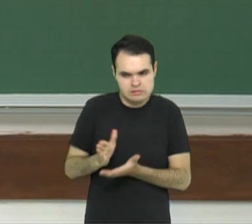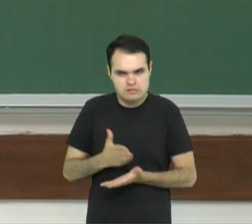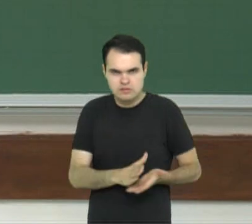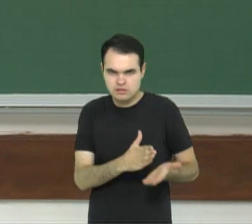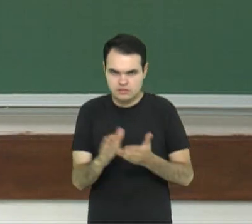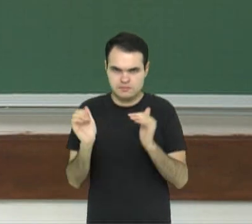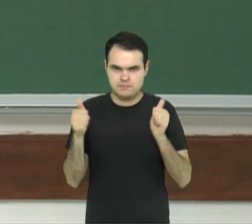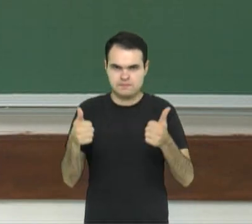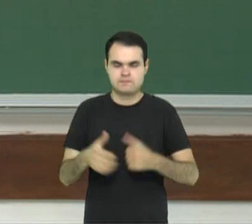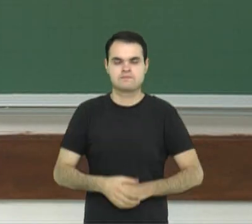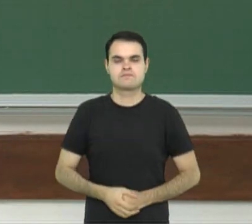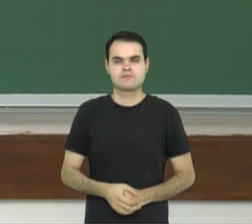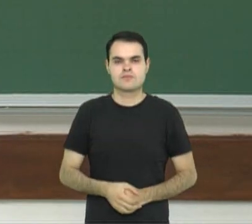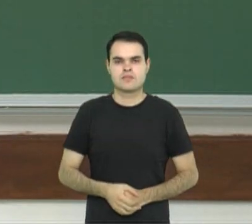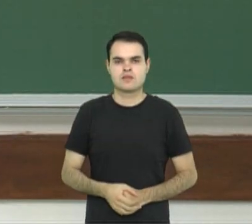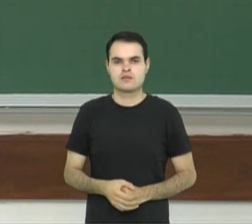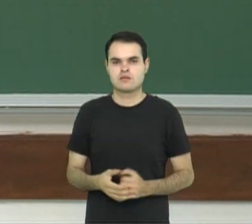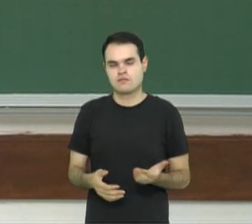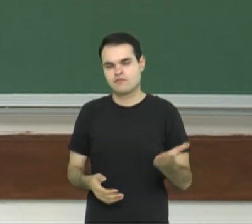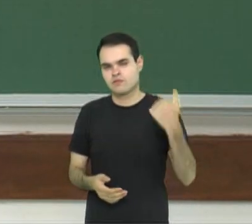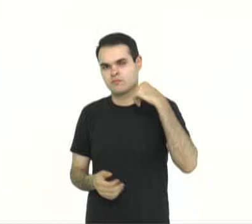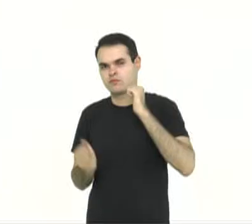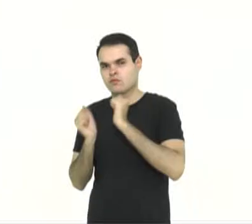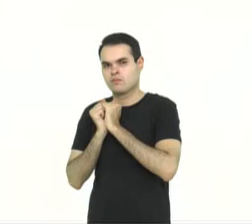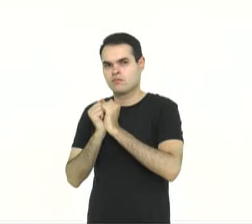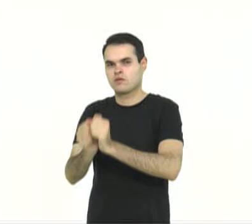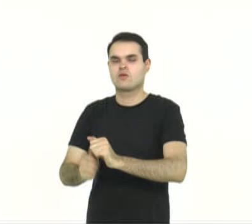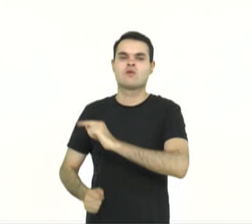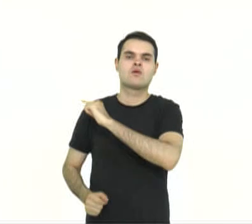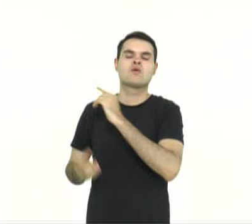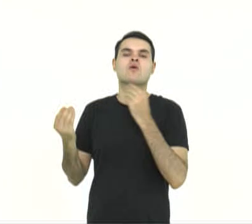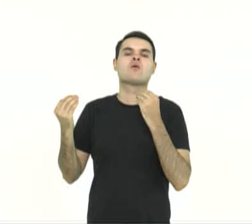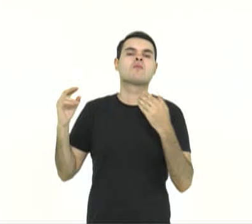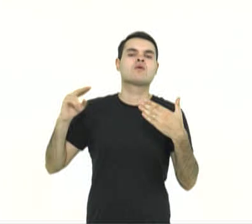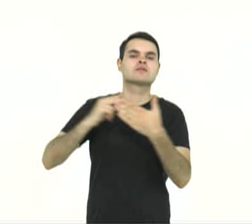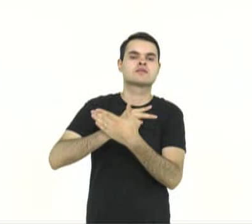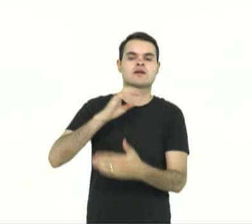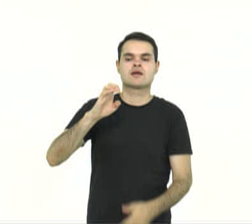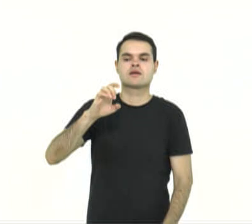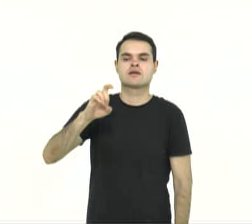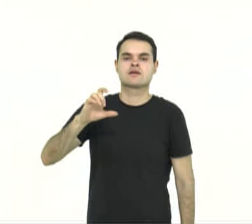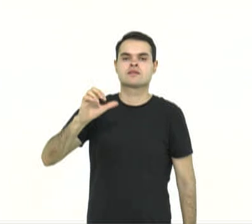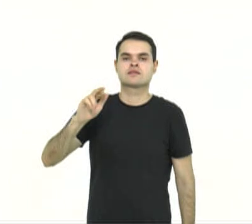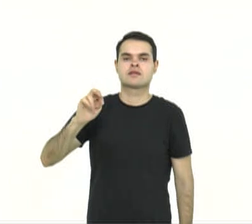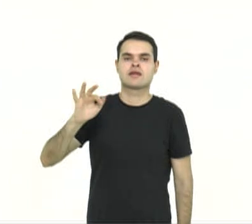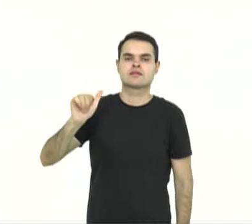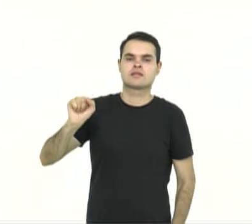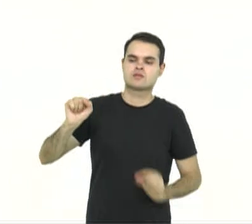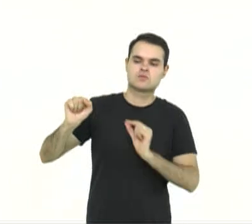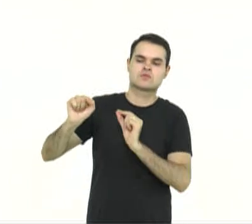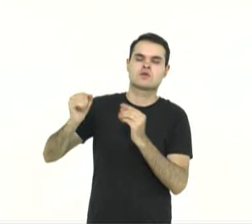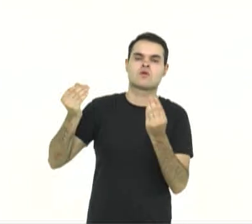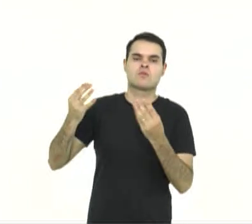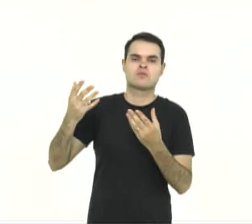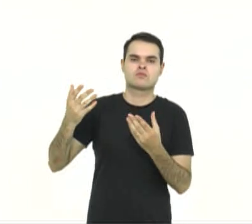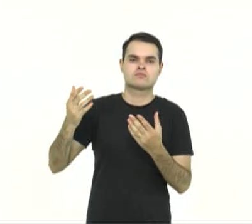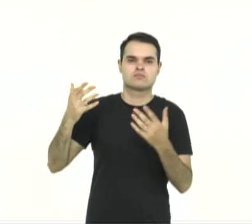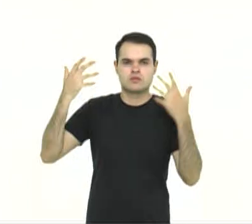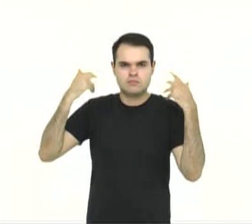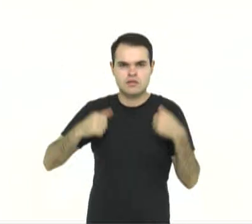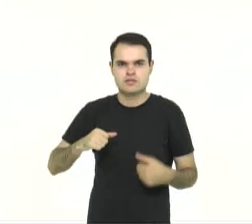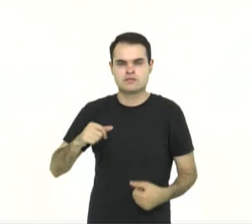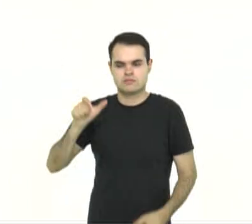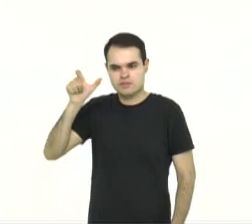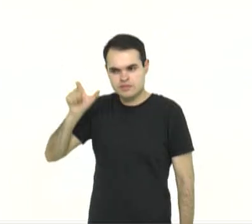Belezinha? Vamos acompanhar lá, tá? Como que vai acontecer? O que são as excretas? Como que é produzido nos vertebrados? Aqui eu